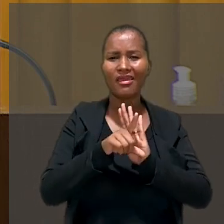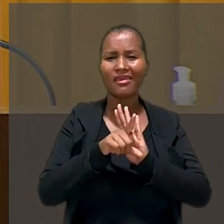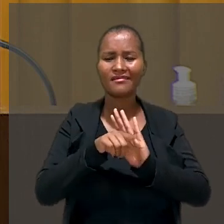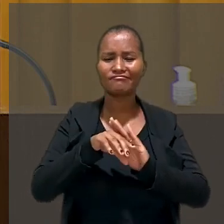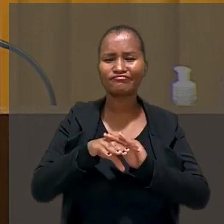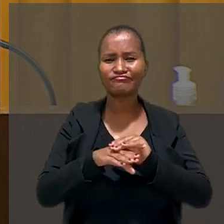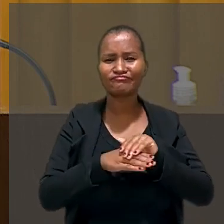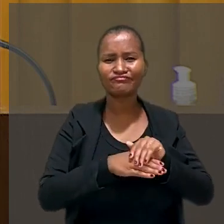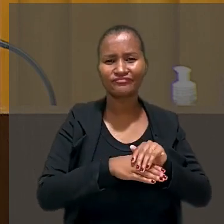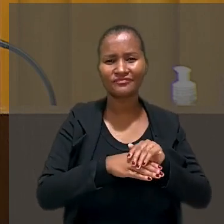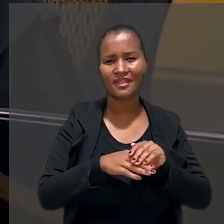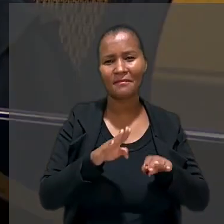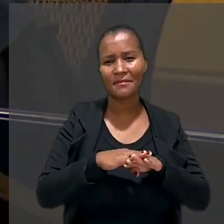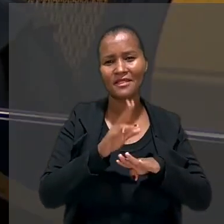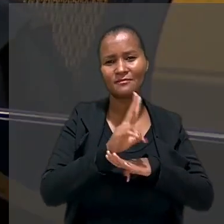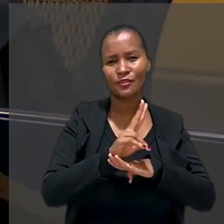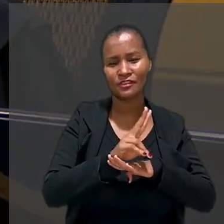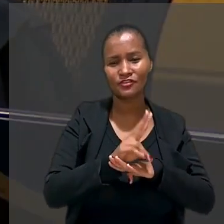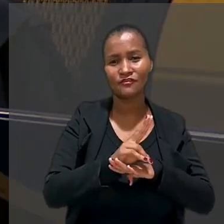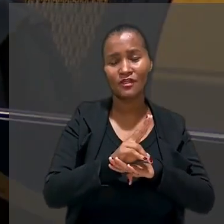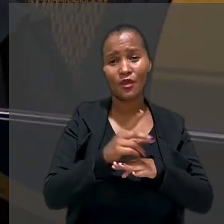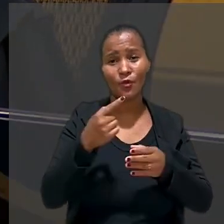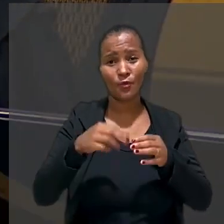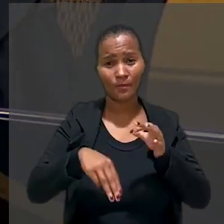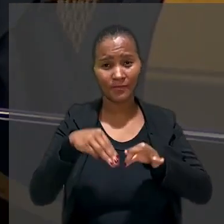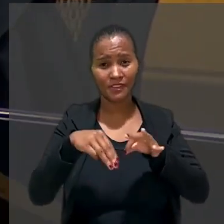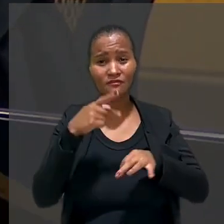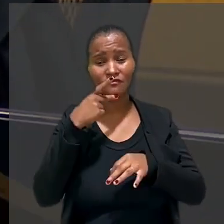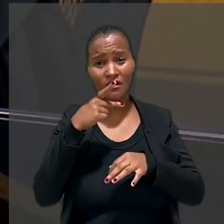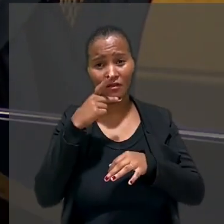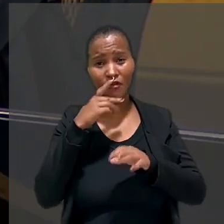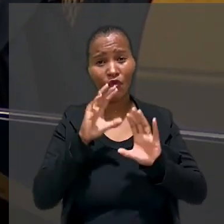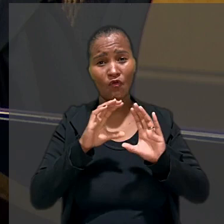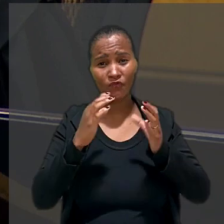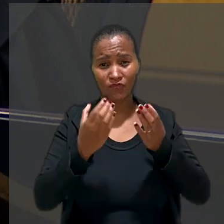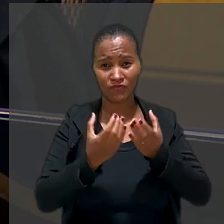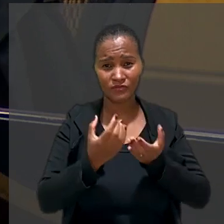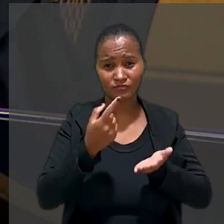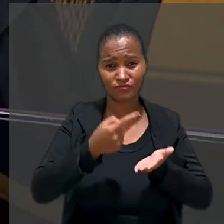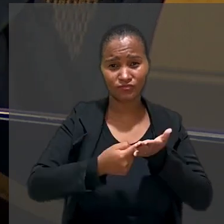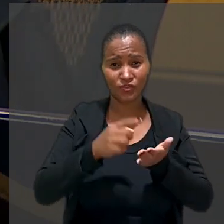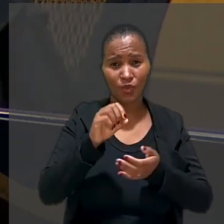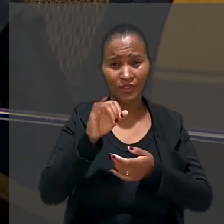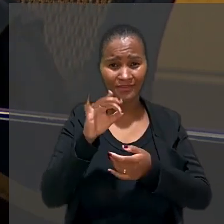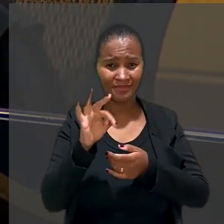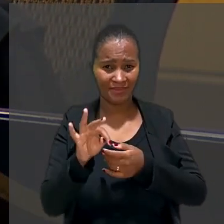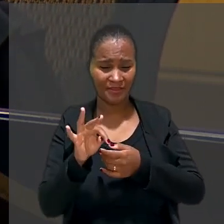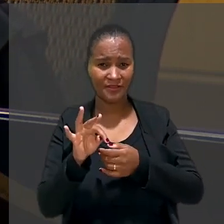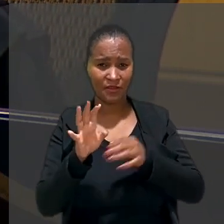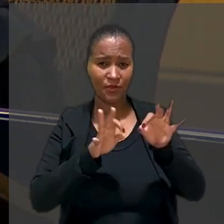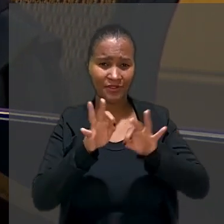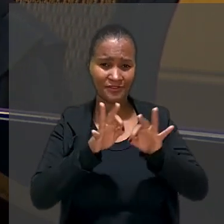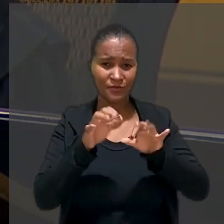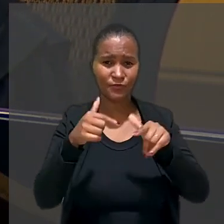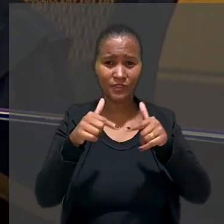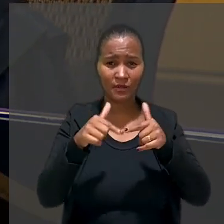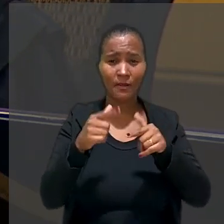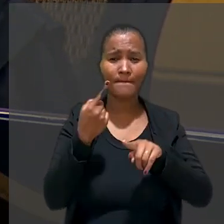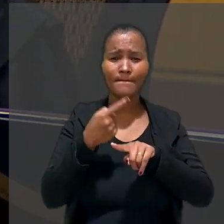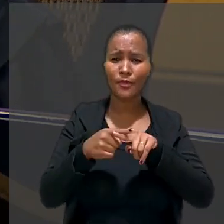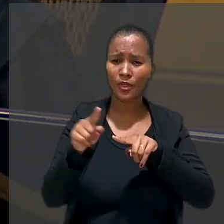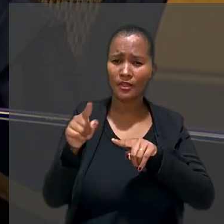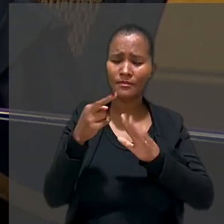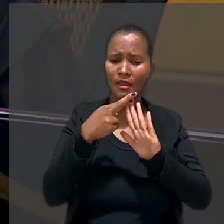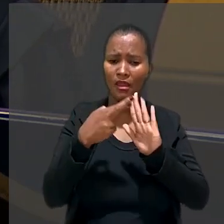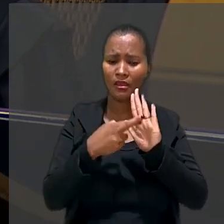da lei mais protetiva. O ministro afirmou que a Convenção da Organização Internacional do Trabalho, a OIT, proíbe